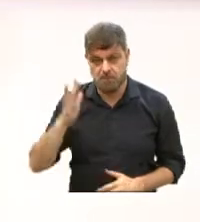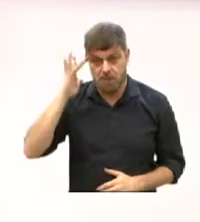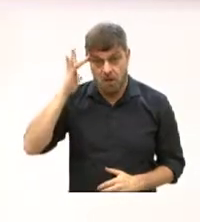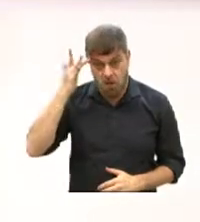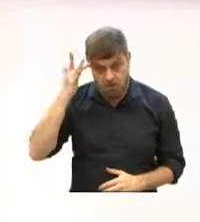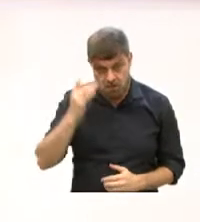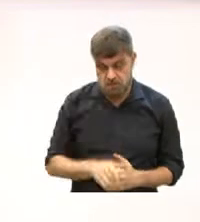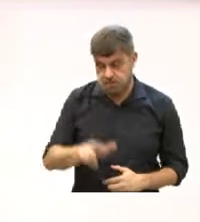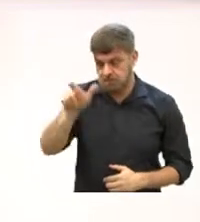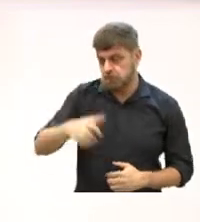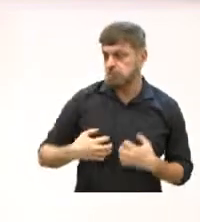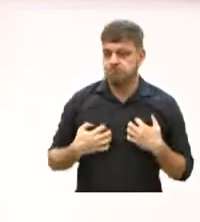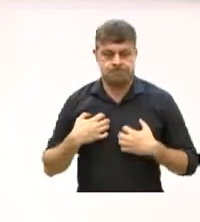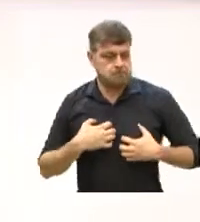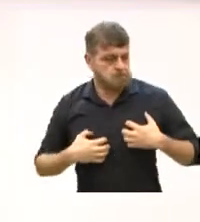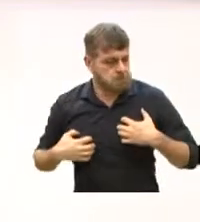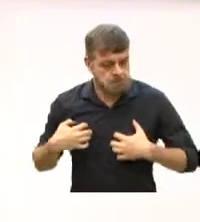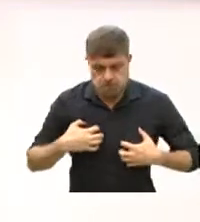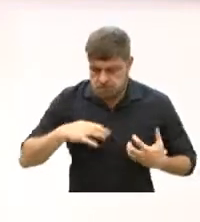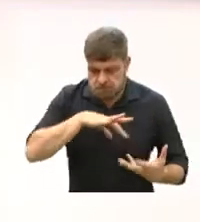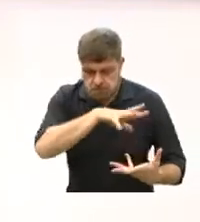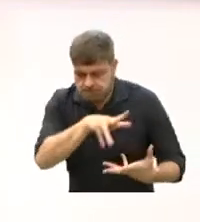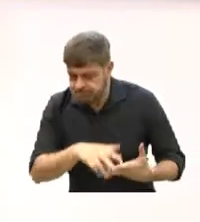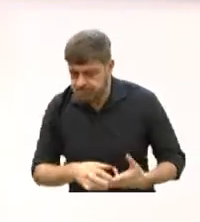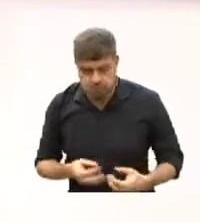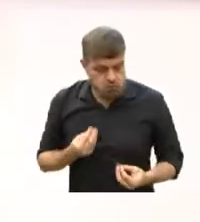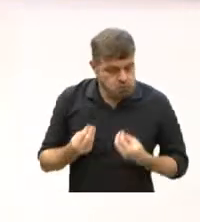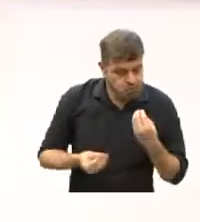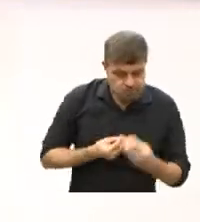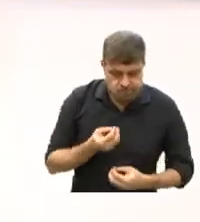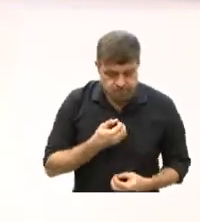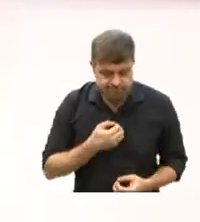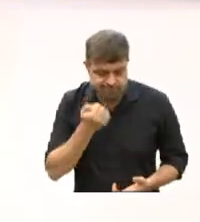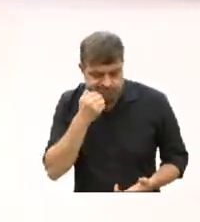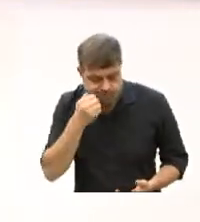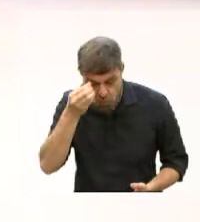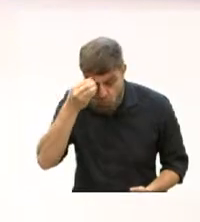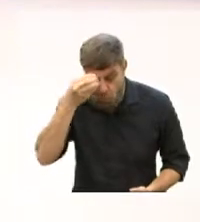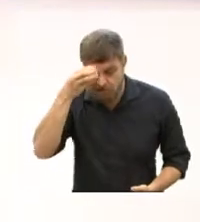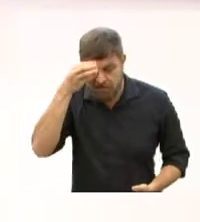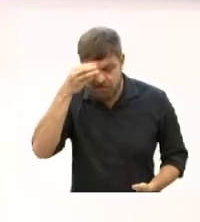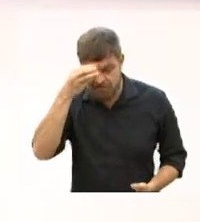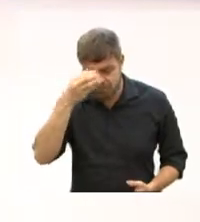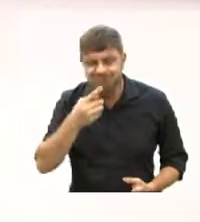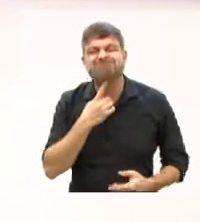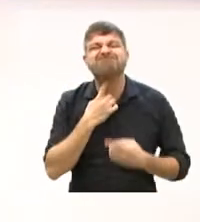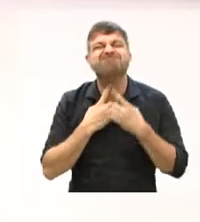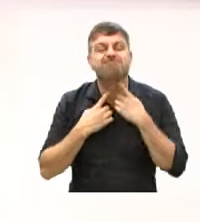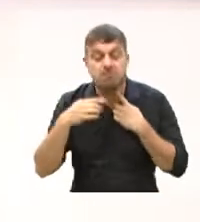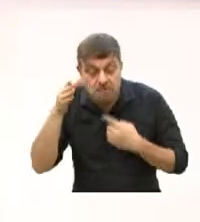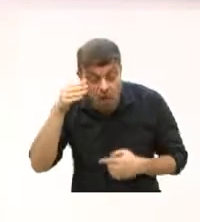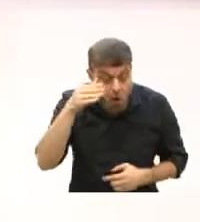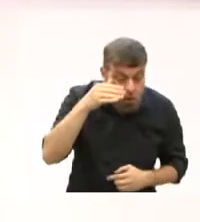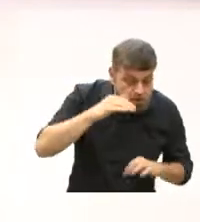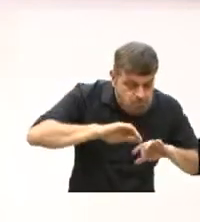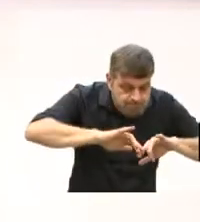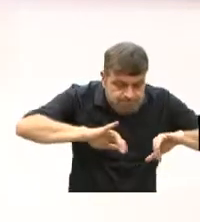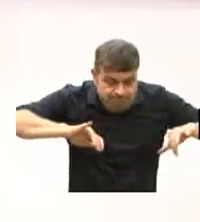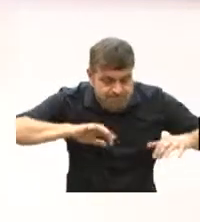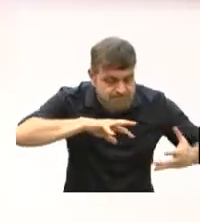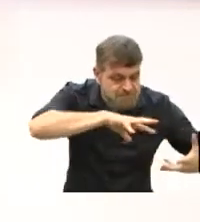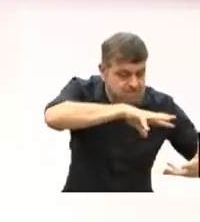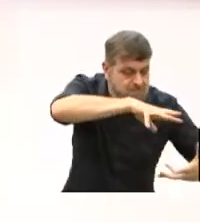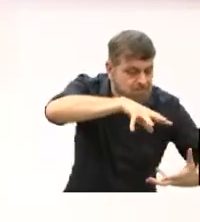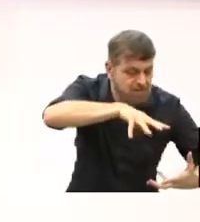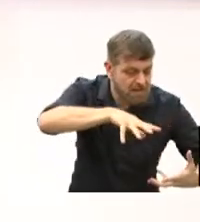aquele que é inquieto com o mundo, com o conhecimento. Essa inquietação e curiosidade, ela precisa